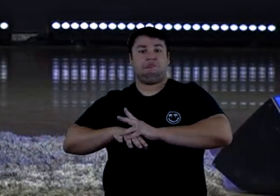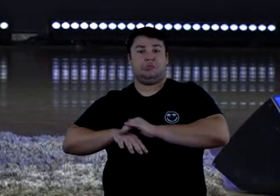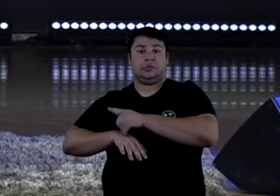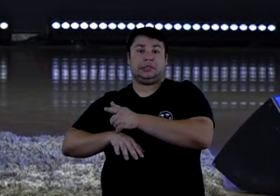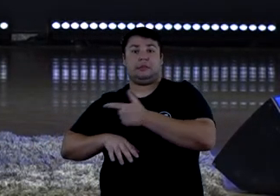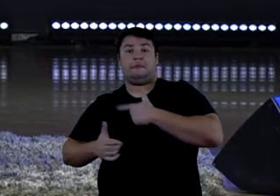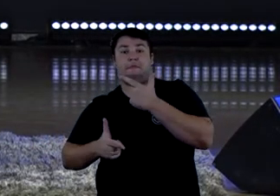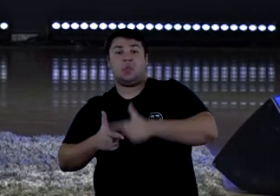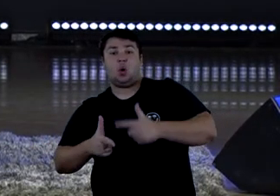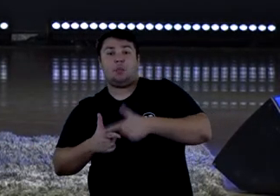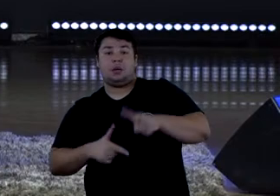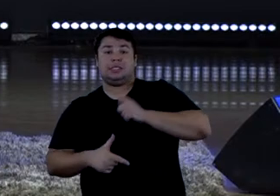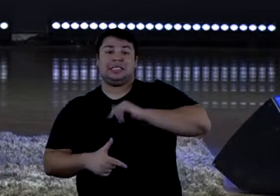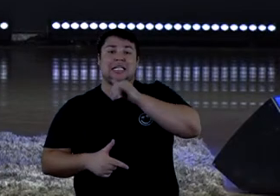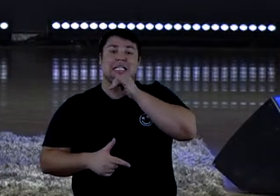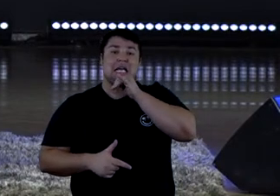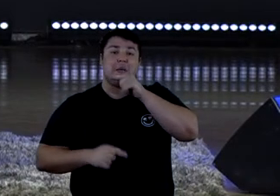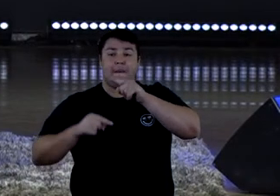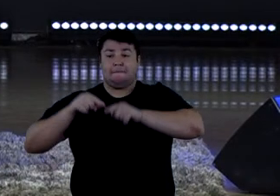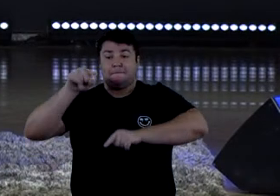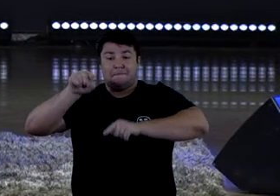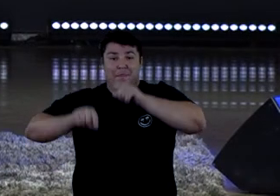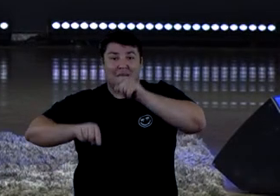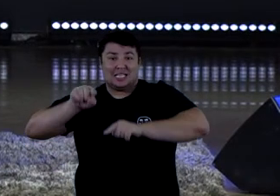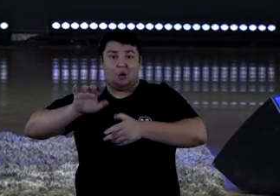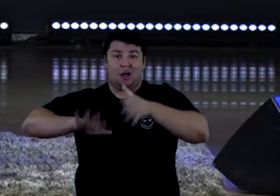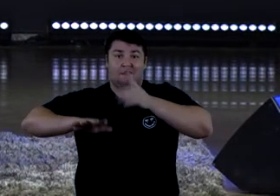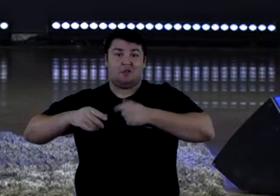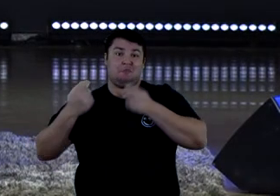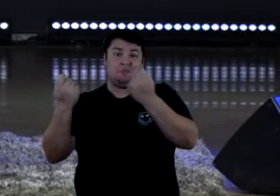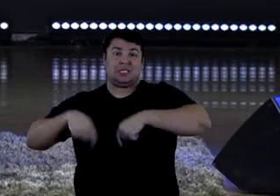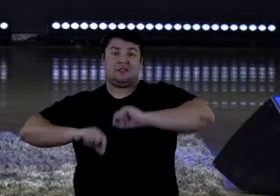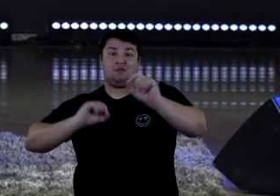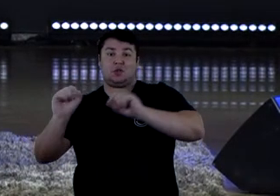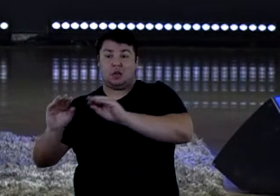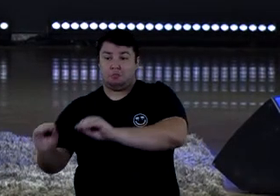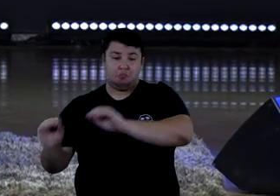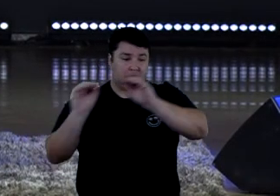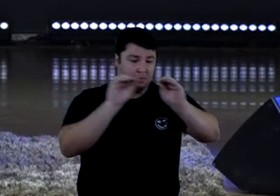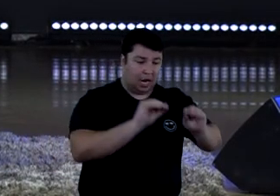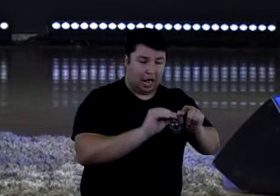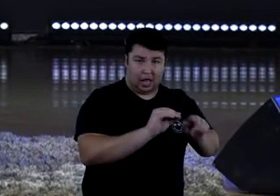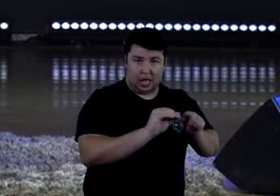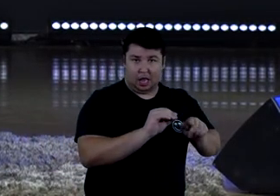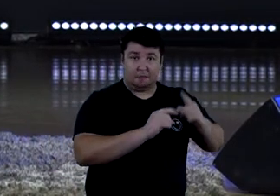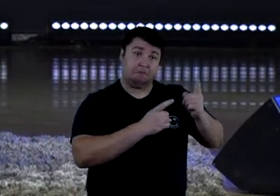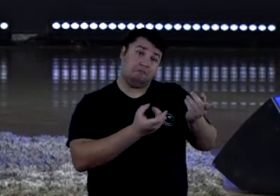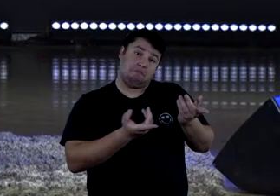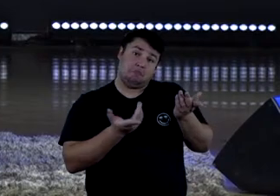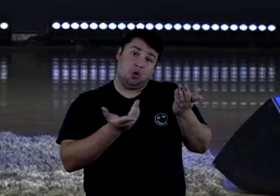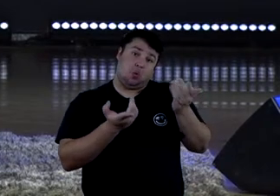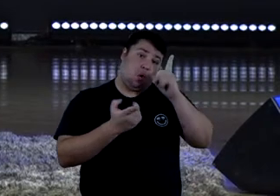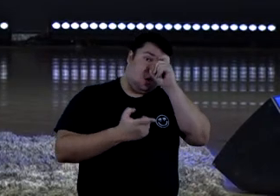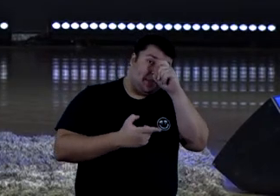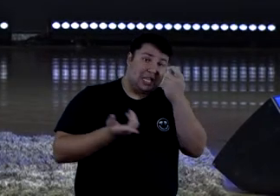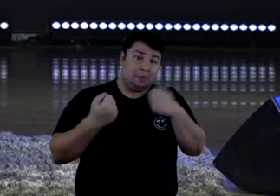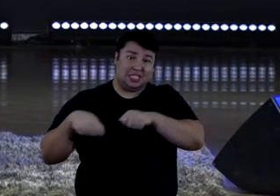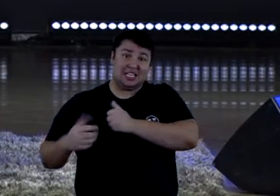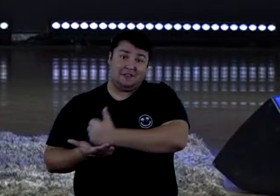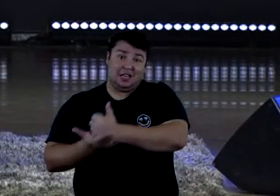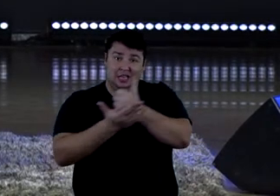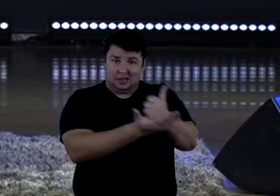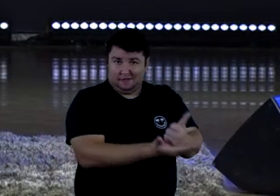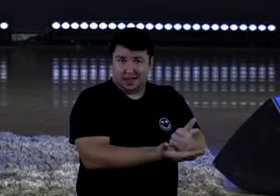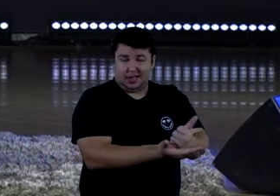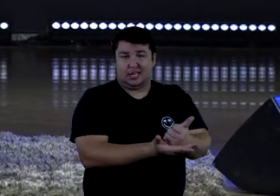e tinham problema, pressão alta. Às vezes a gente tinha que deslocá-los para o hospital. E lá no meio do mato, a